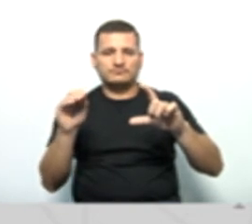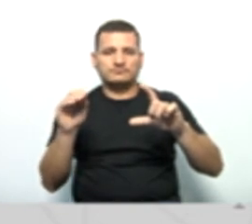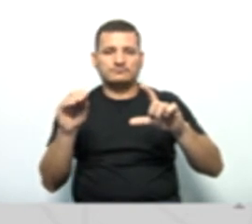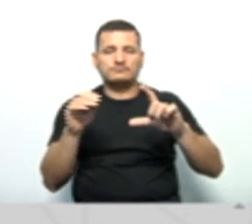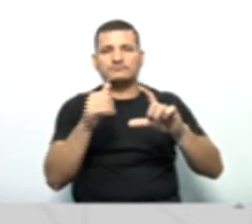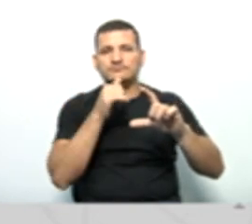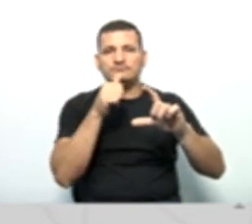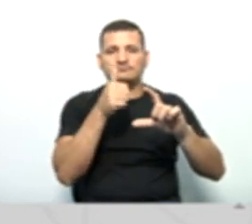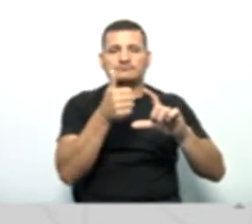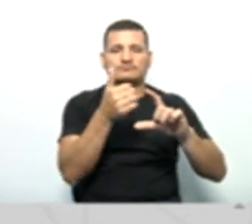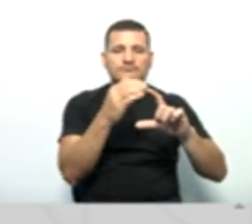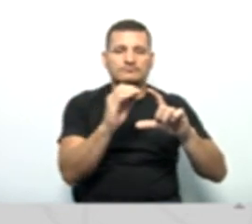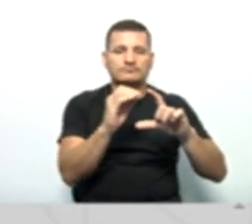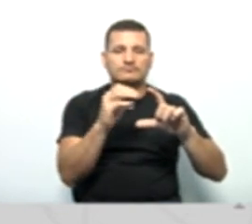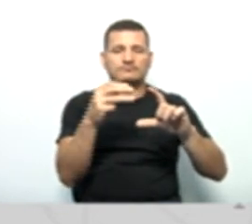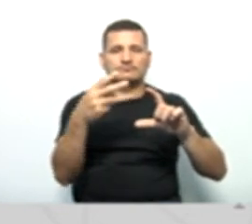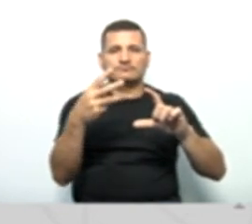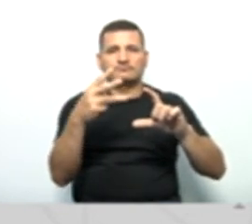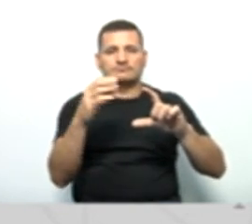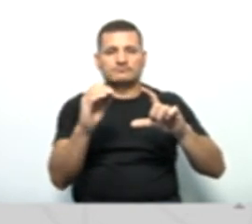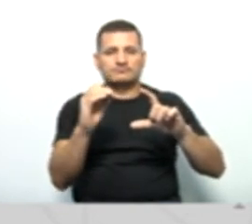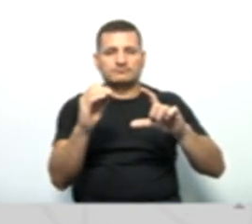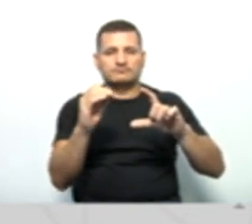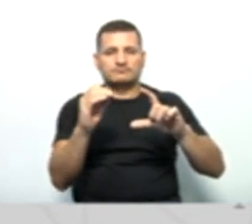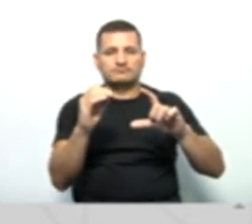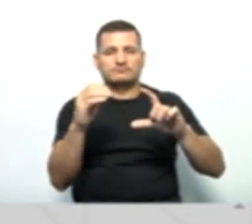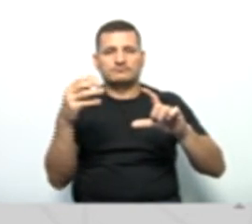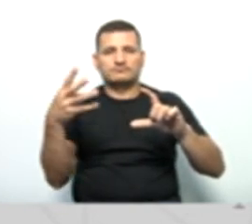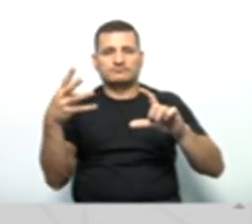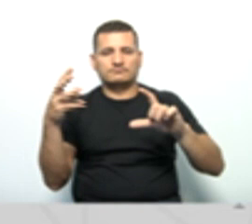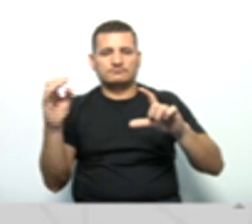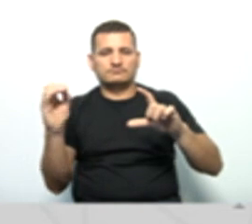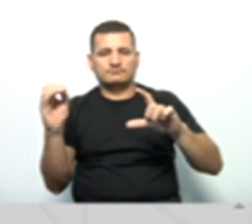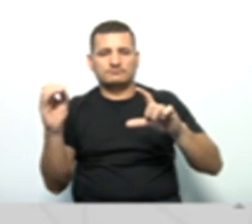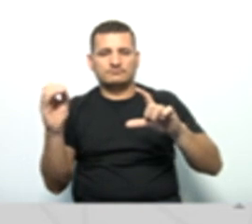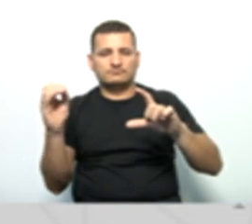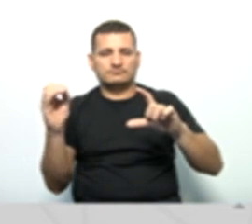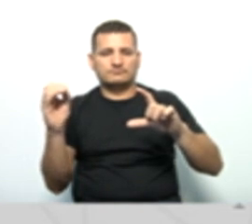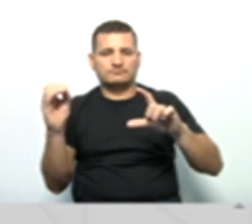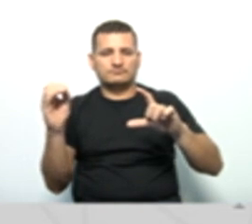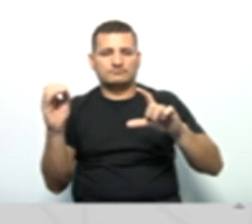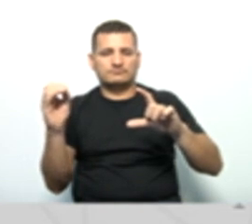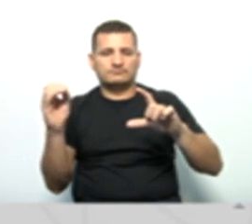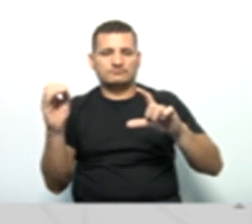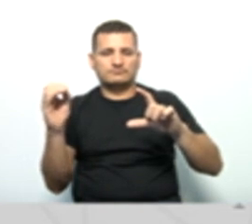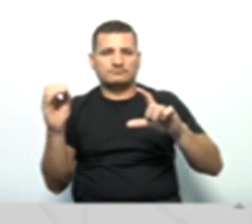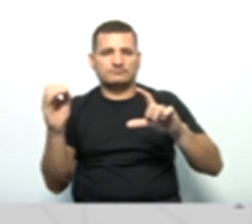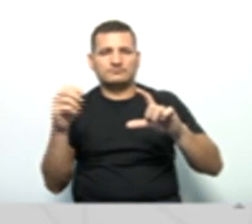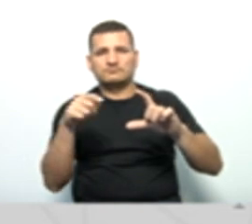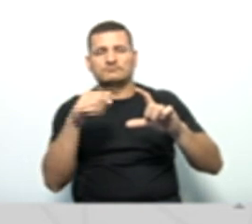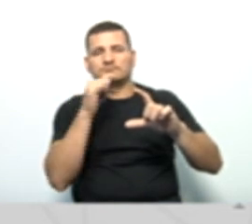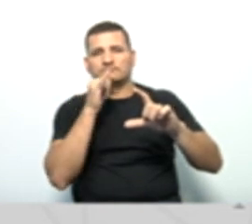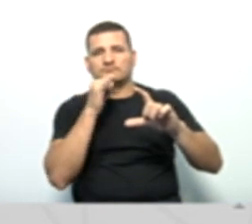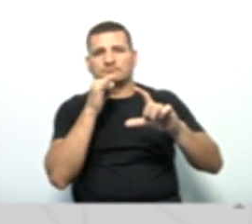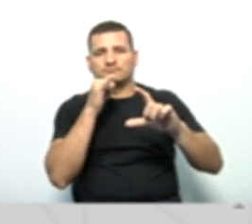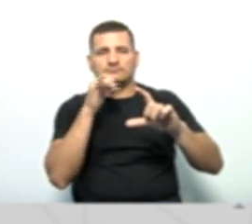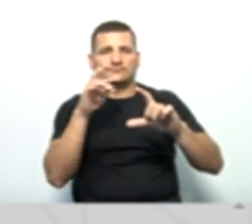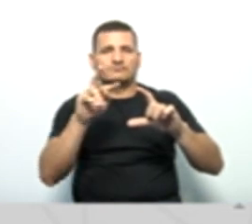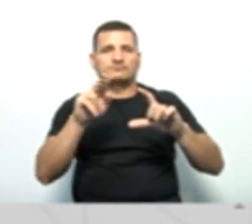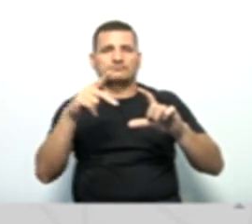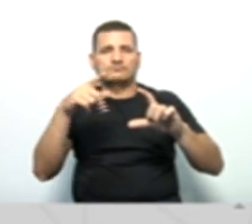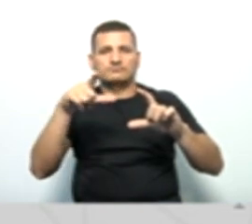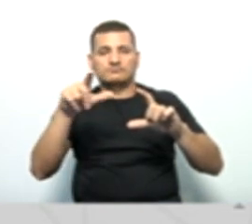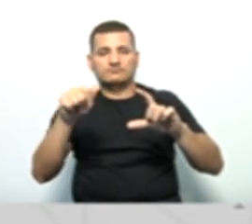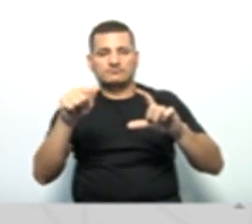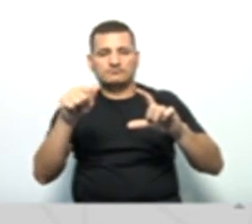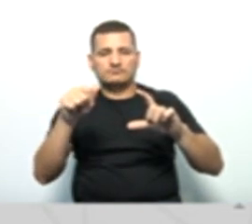vai ficar 10, aqui 30 e aqui 40, tá vendo? Isso é um exemplo de tupla. Aqui, ó,